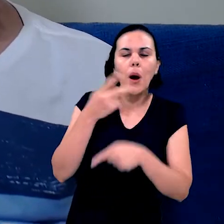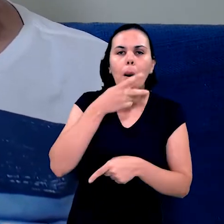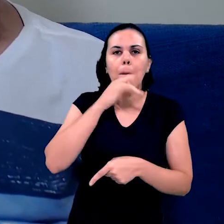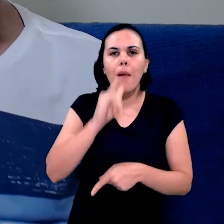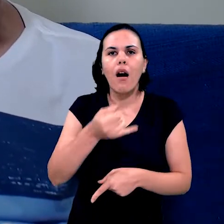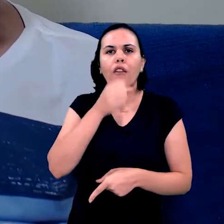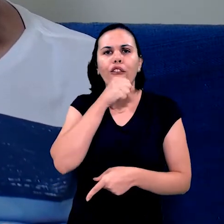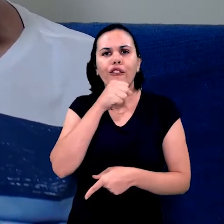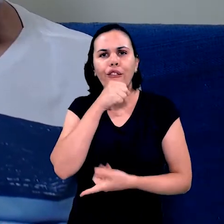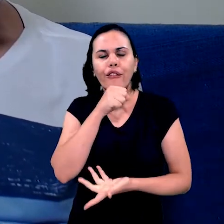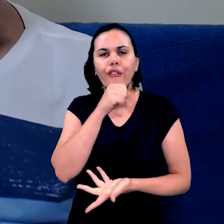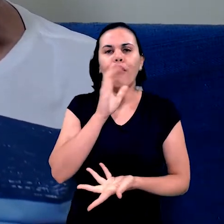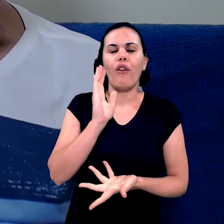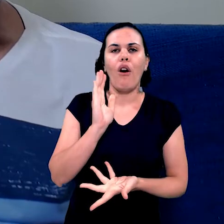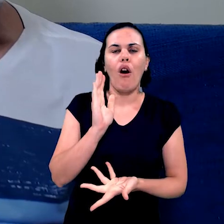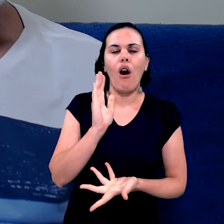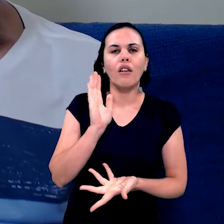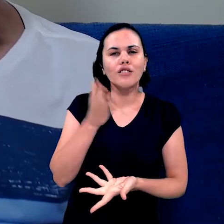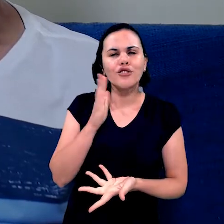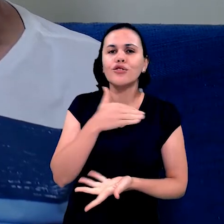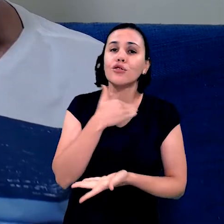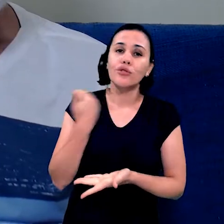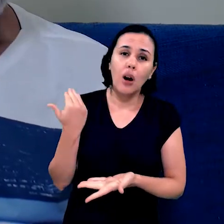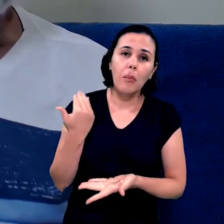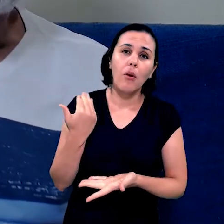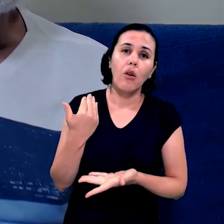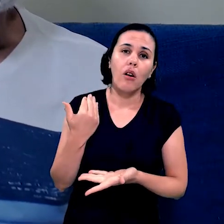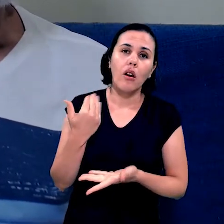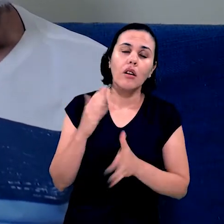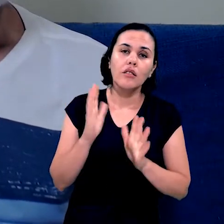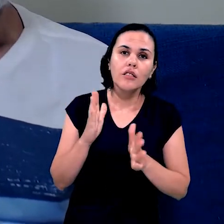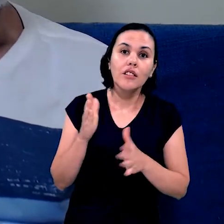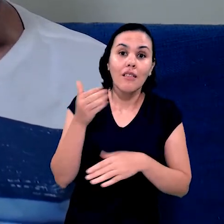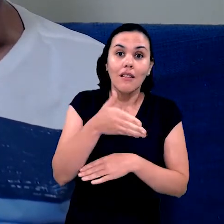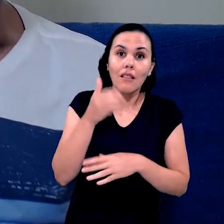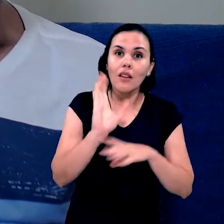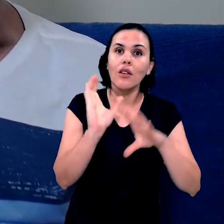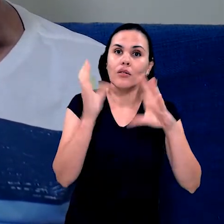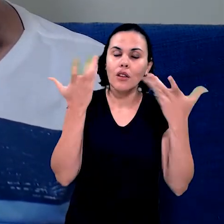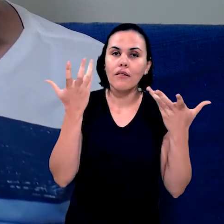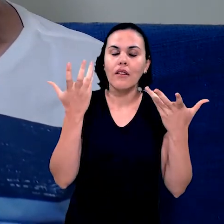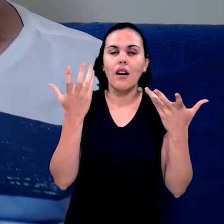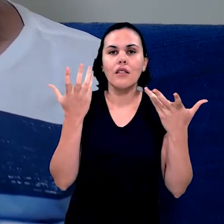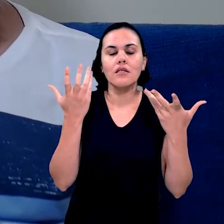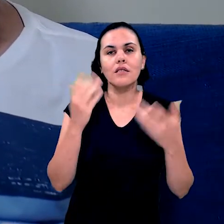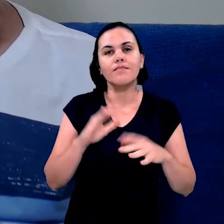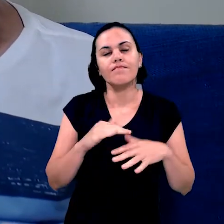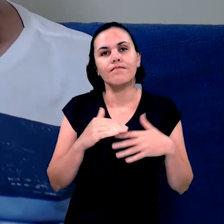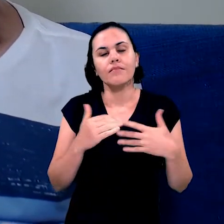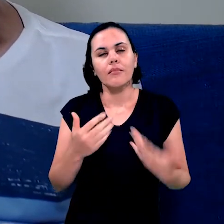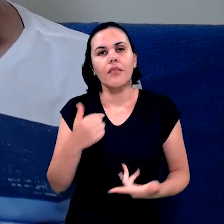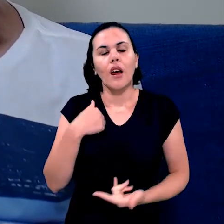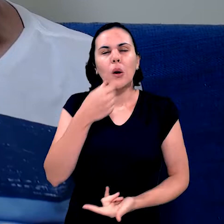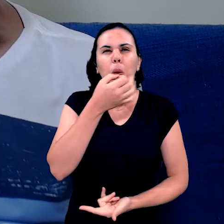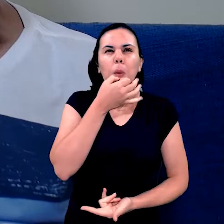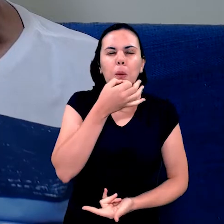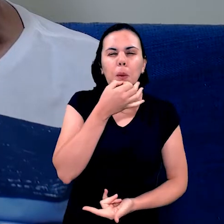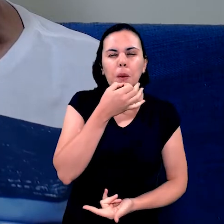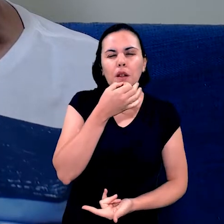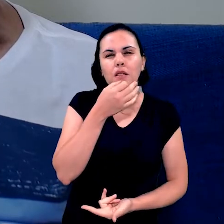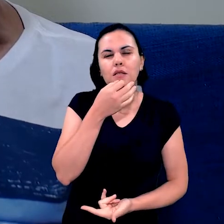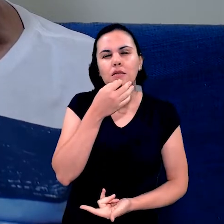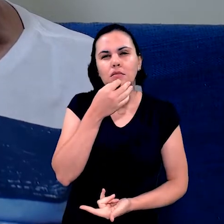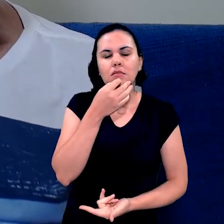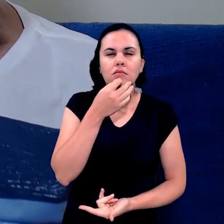antepassados, pais, avós, que já se foram, né, que participavam. Então,